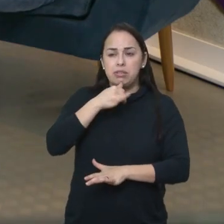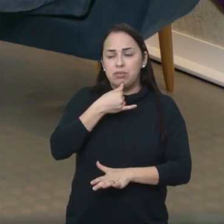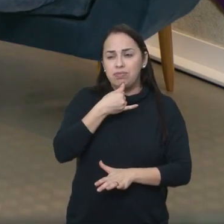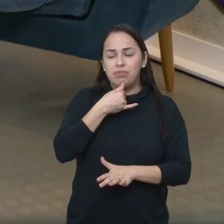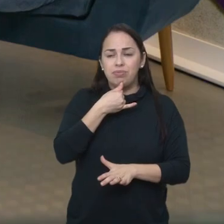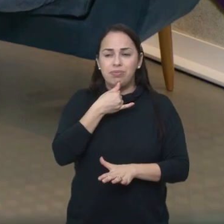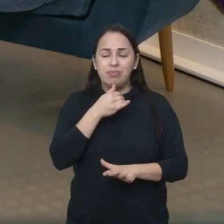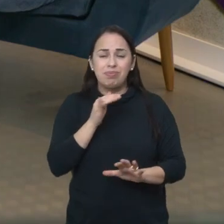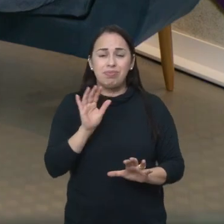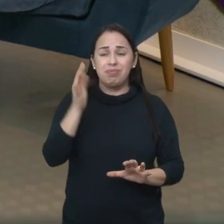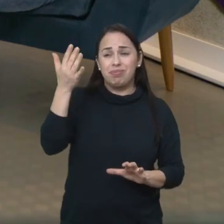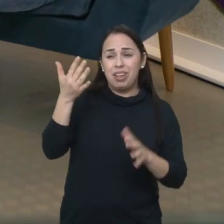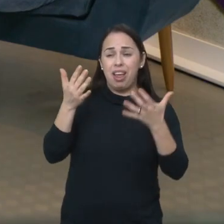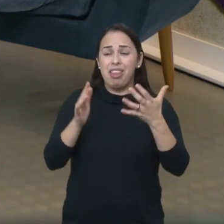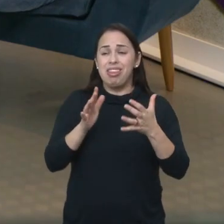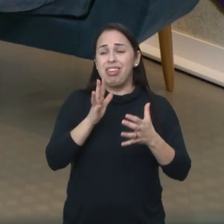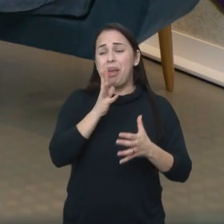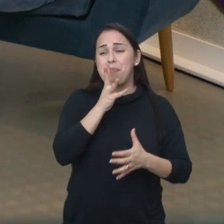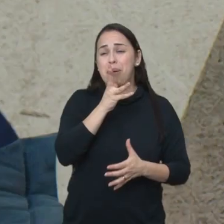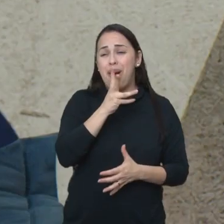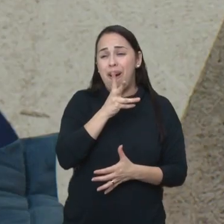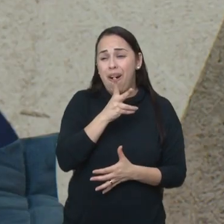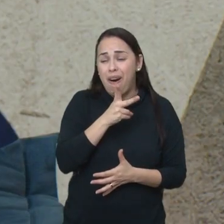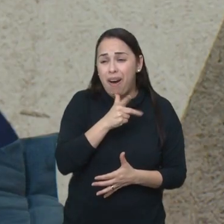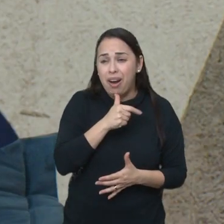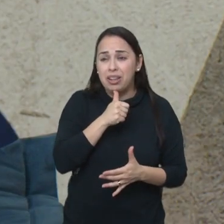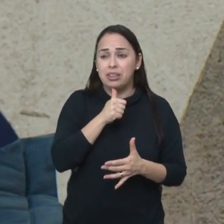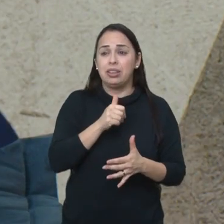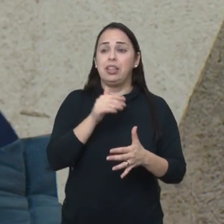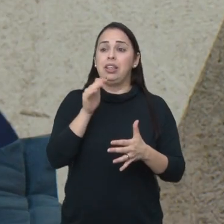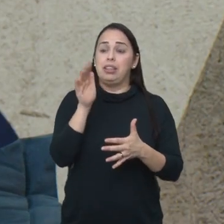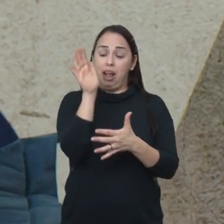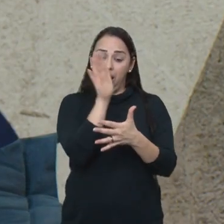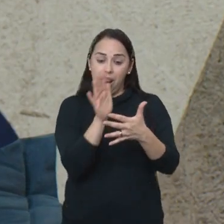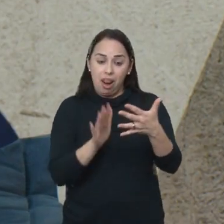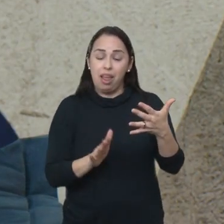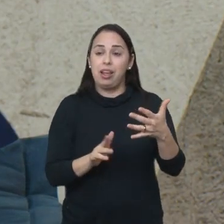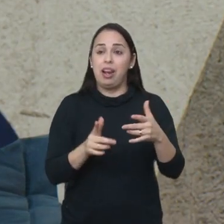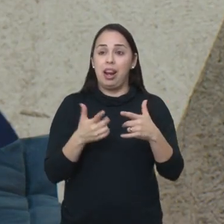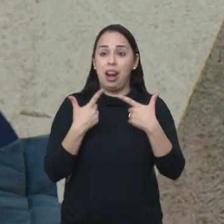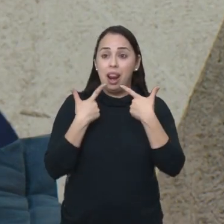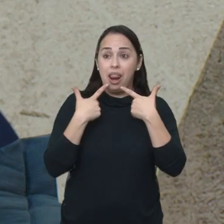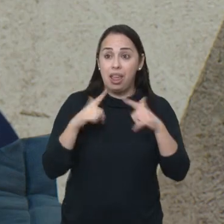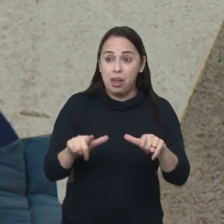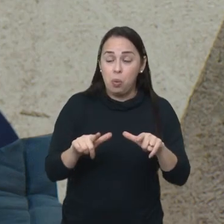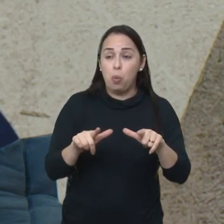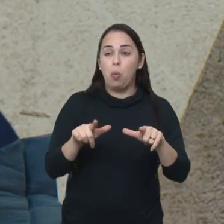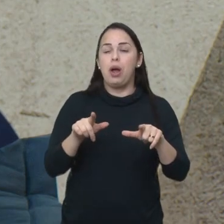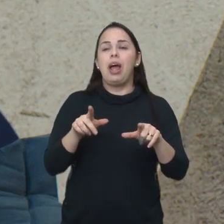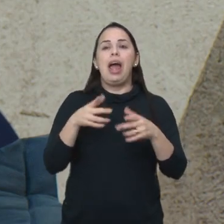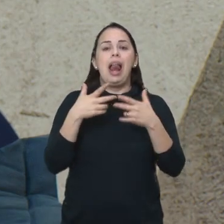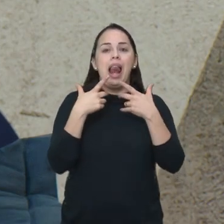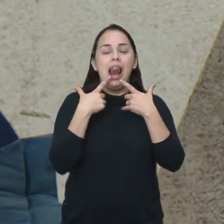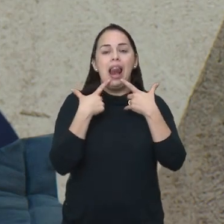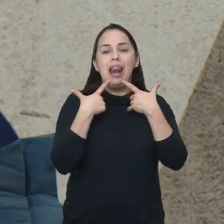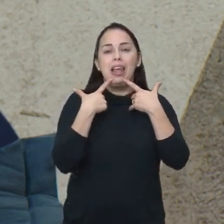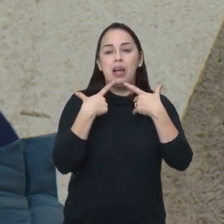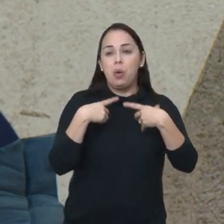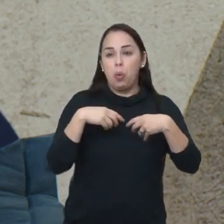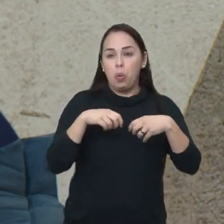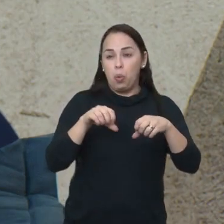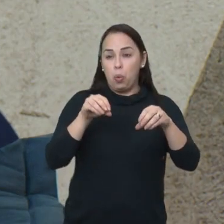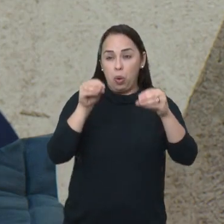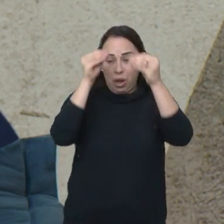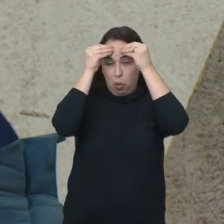mas infelizmente as coisas caminham muito devagar. Então, língua brasileira de sinais, a gente vê muito na mídia, né? A linguagem, não,